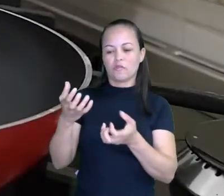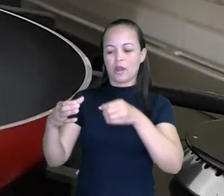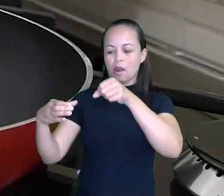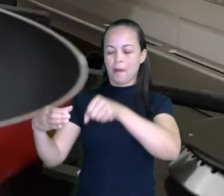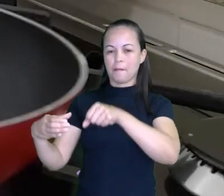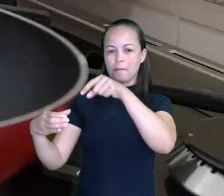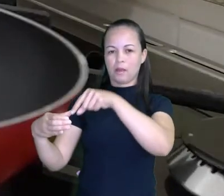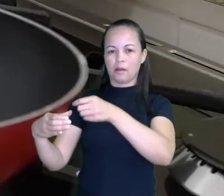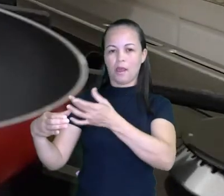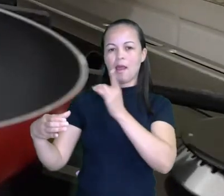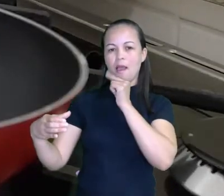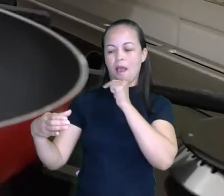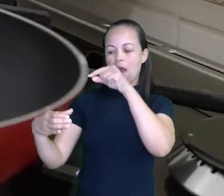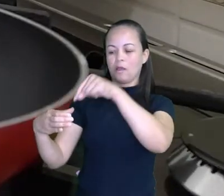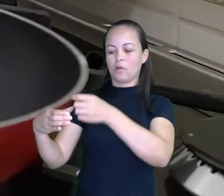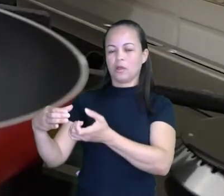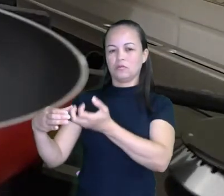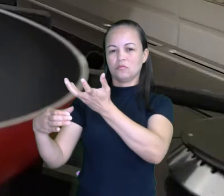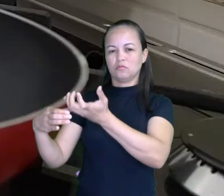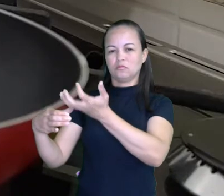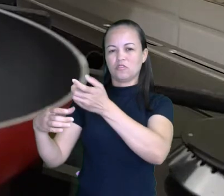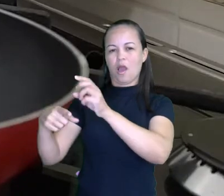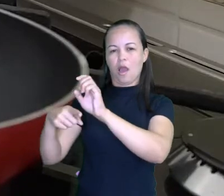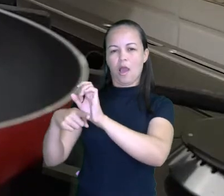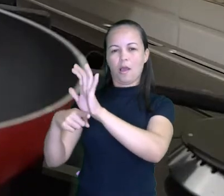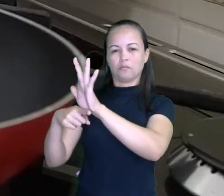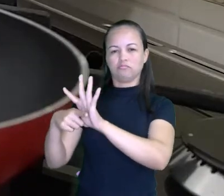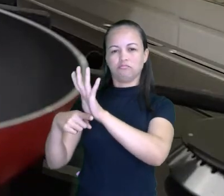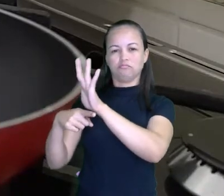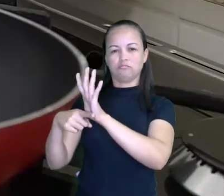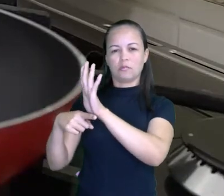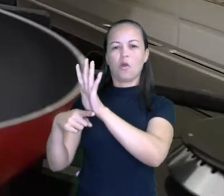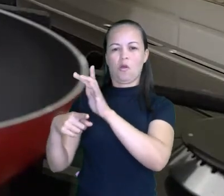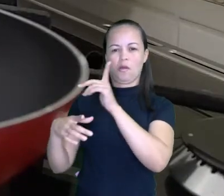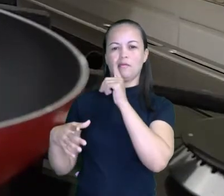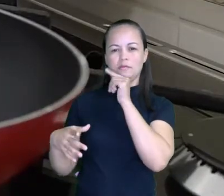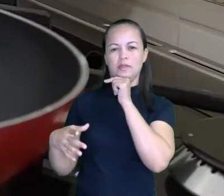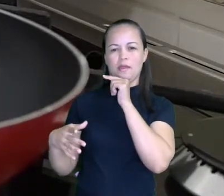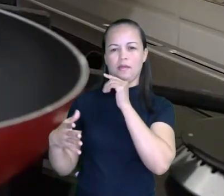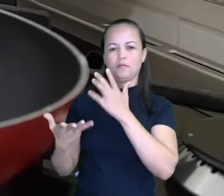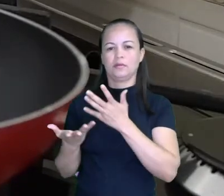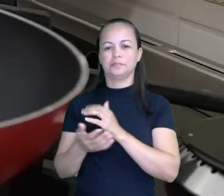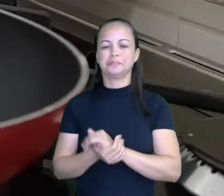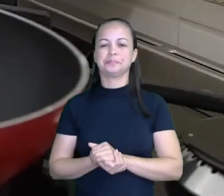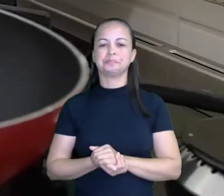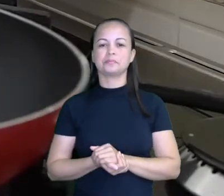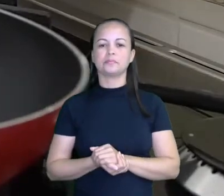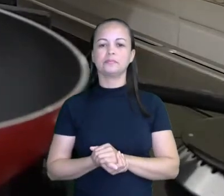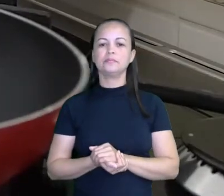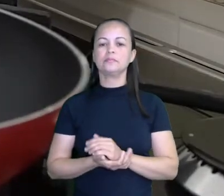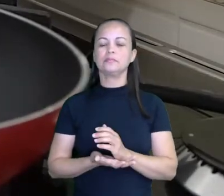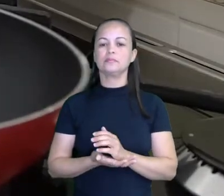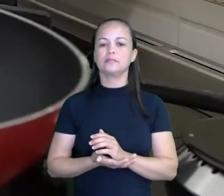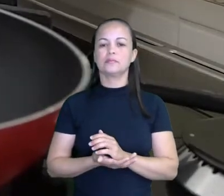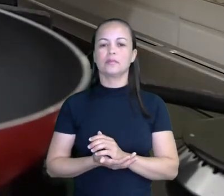E ao aquecermos essa água em uma panela, percebemos que ela se torna vapor de água.